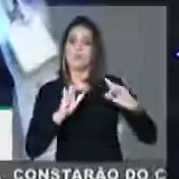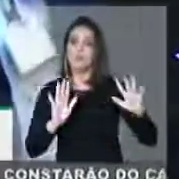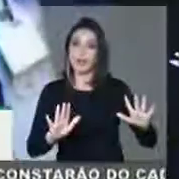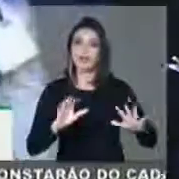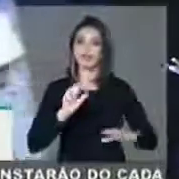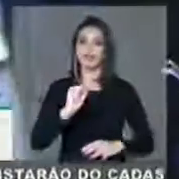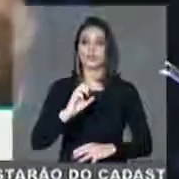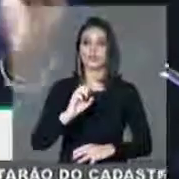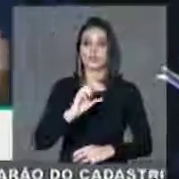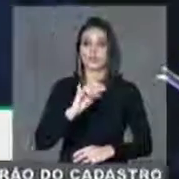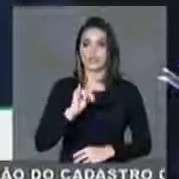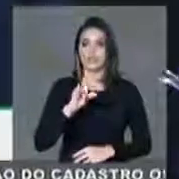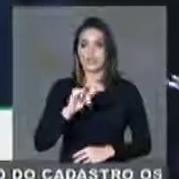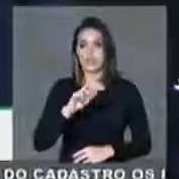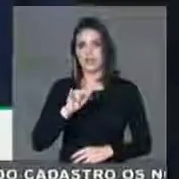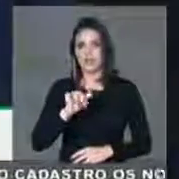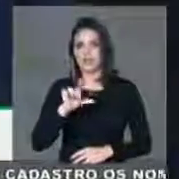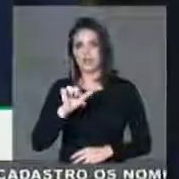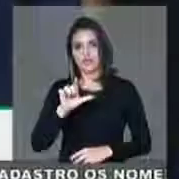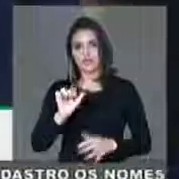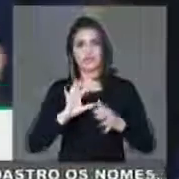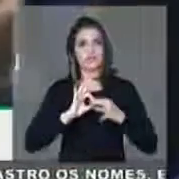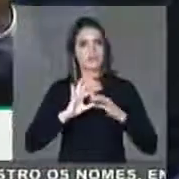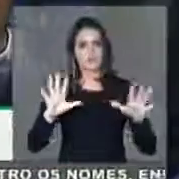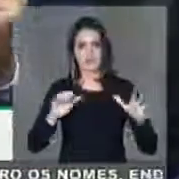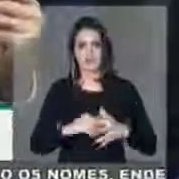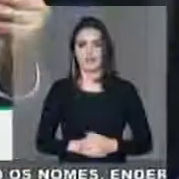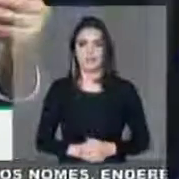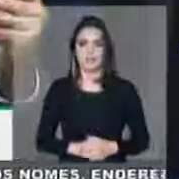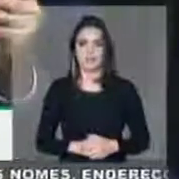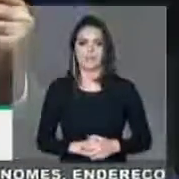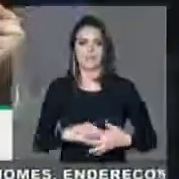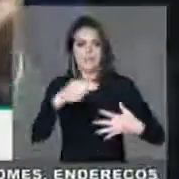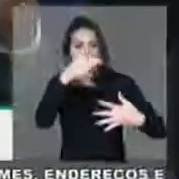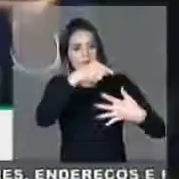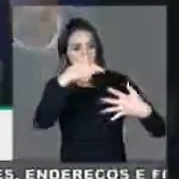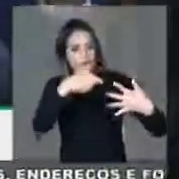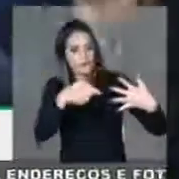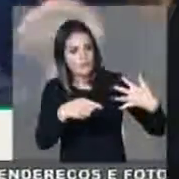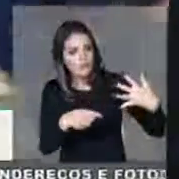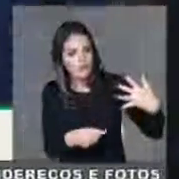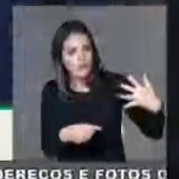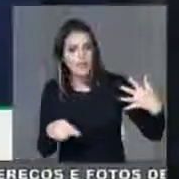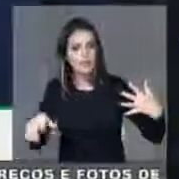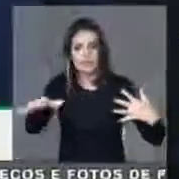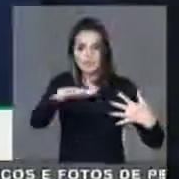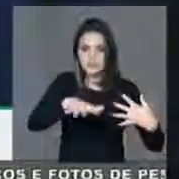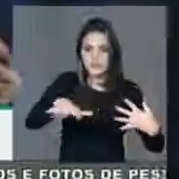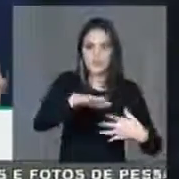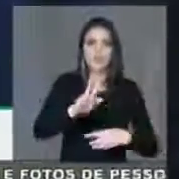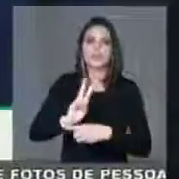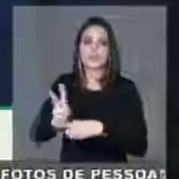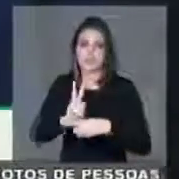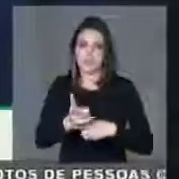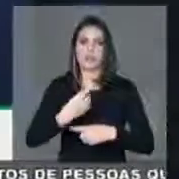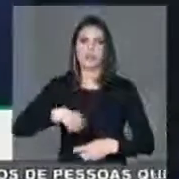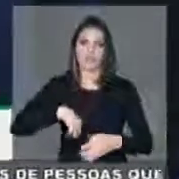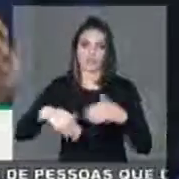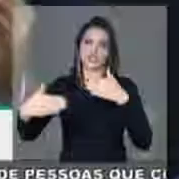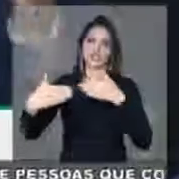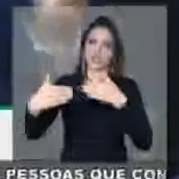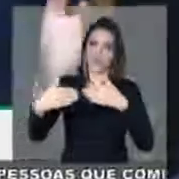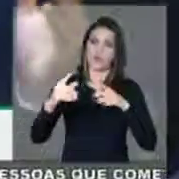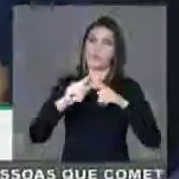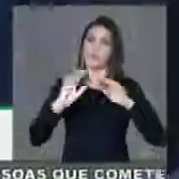o Solidariedade tem a sua bancada liberada e nos pontos que envolve setores da segurança nós